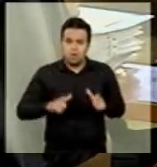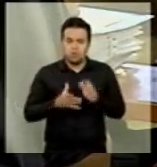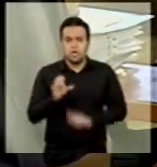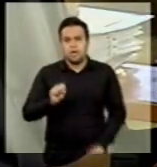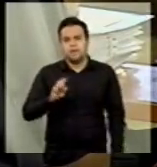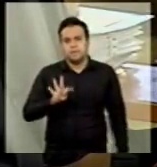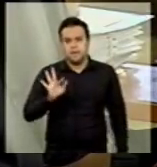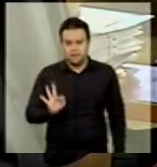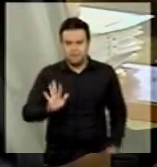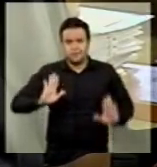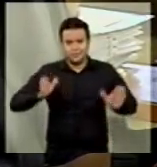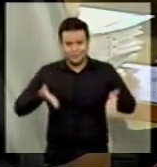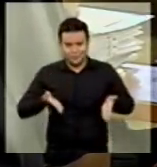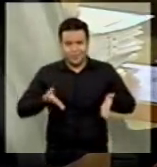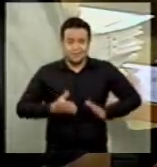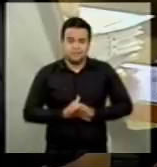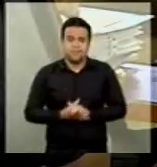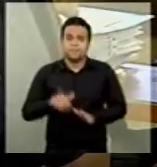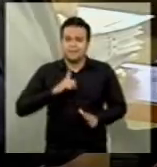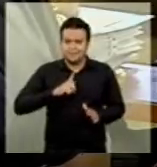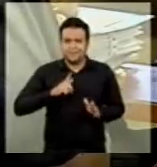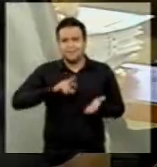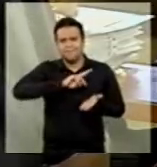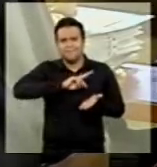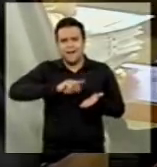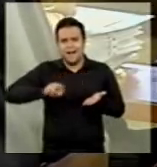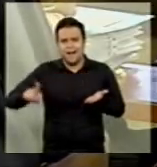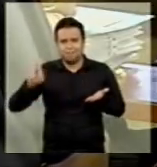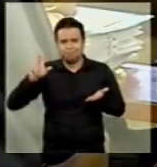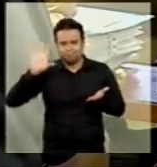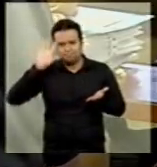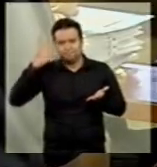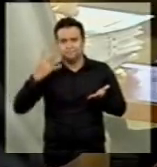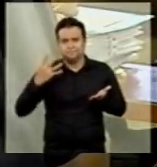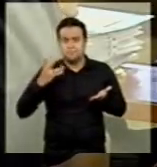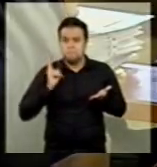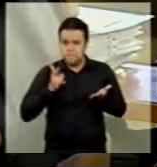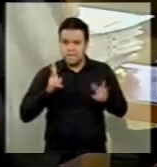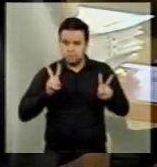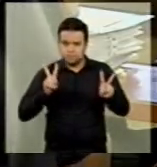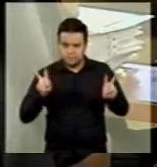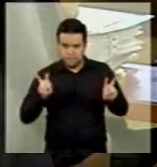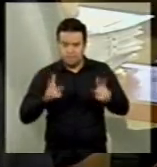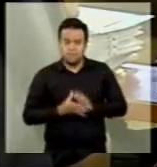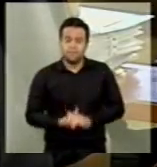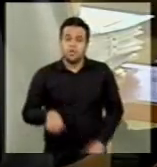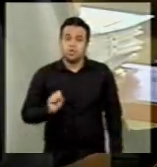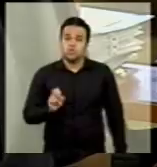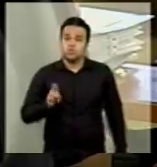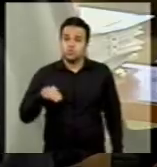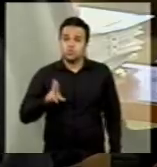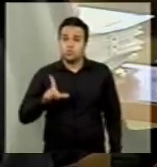já teve várias decisões sobre esse tema, súmula,